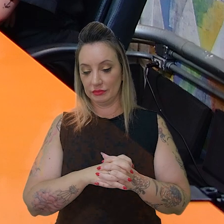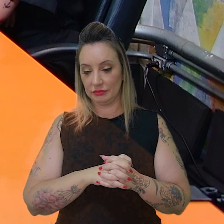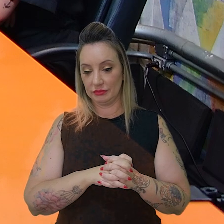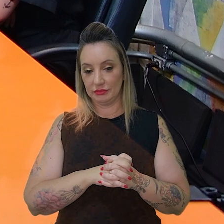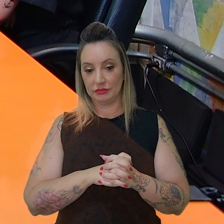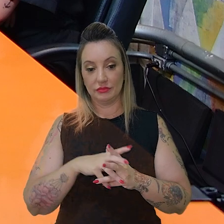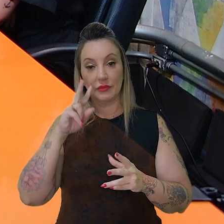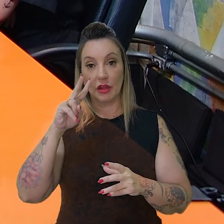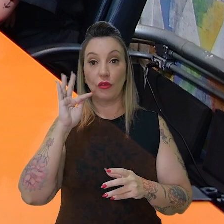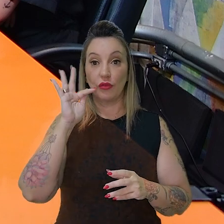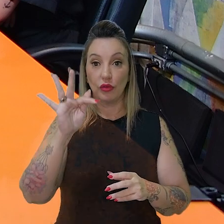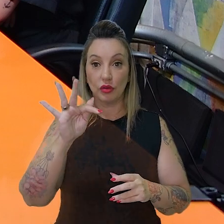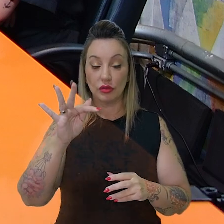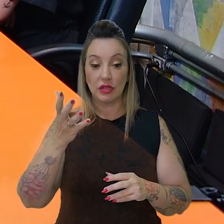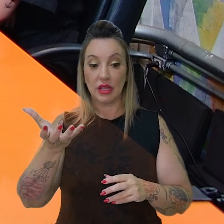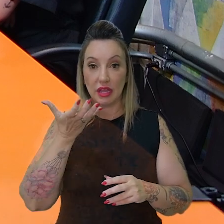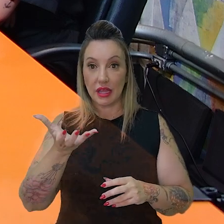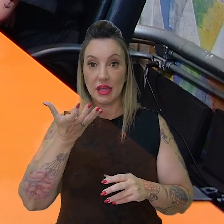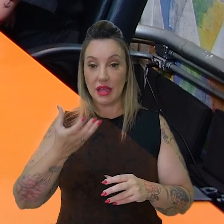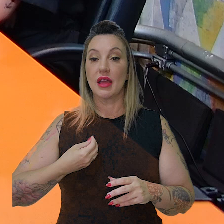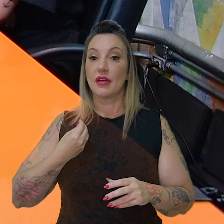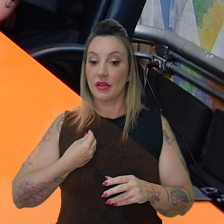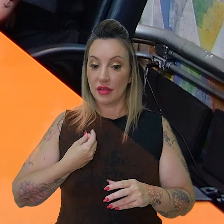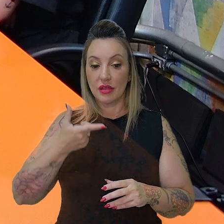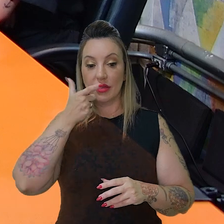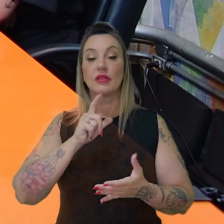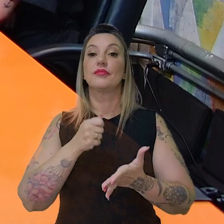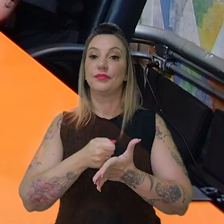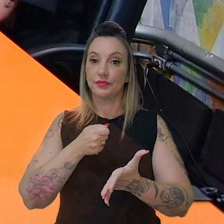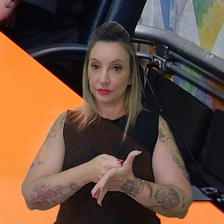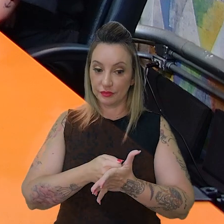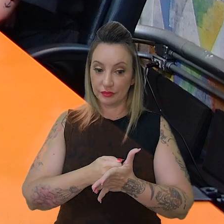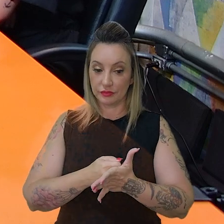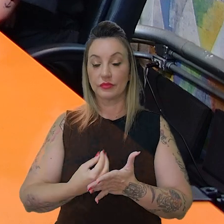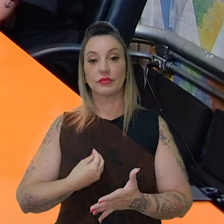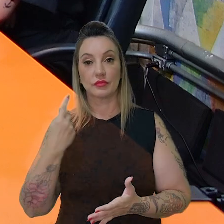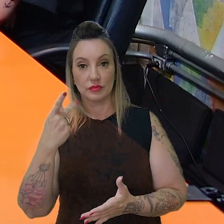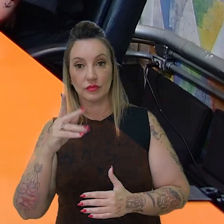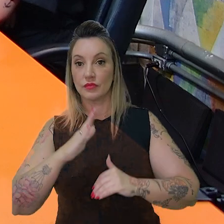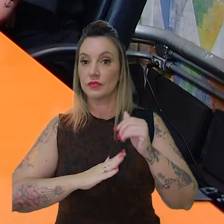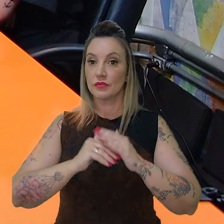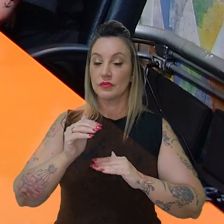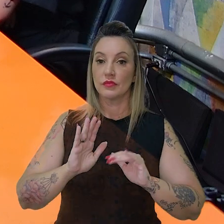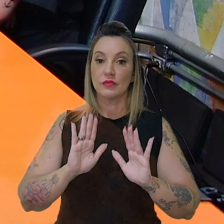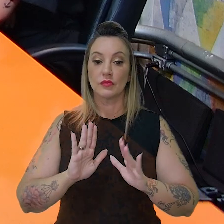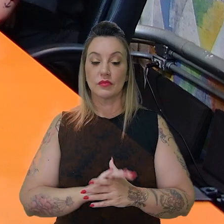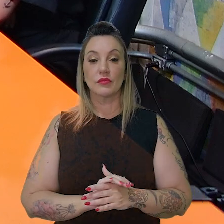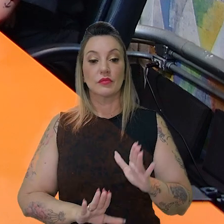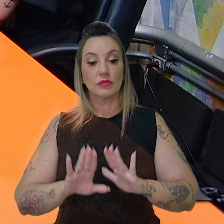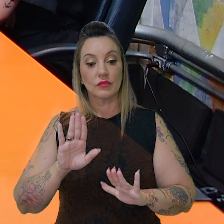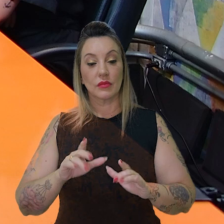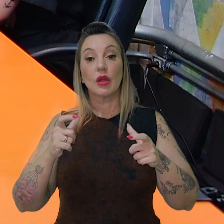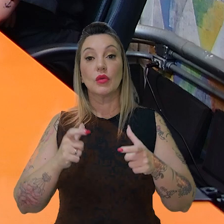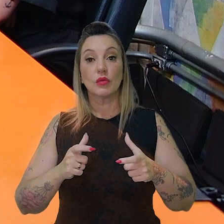perspectiva de futuro você quer você quer viver você quer garantir a sua vida profissionalmente Talvez seja o